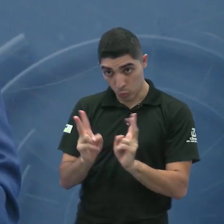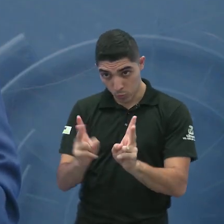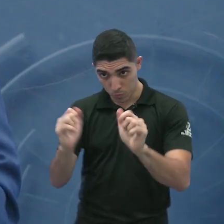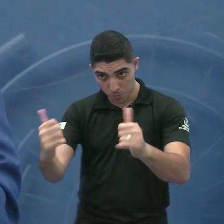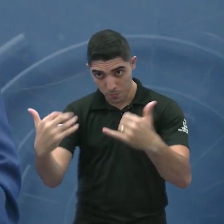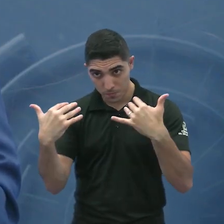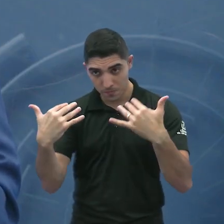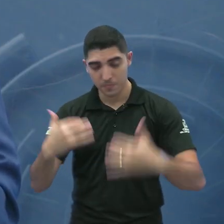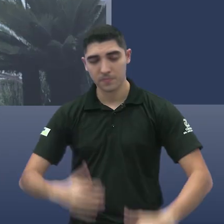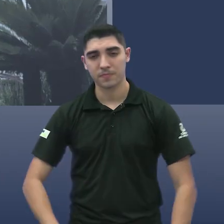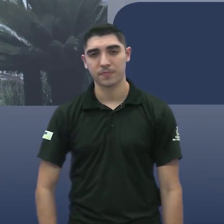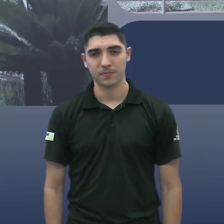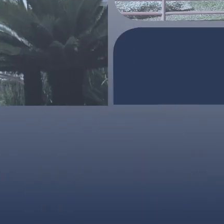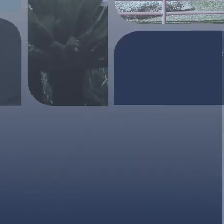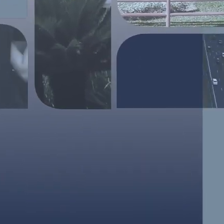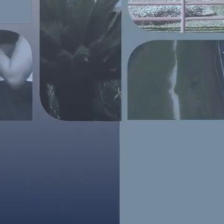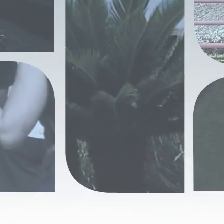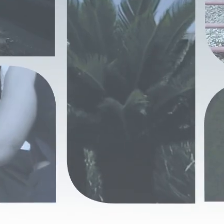volta já.